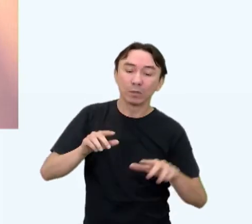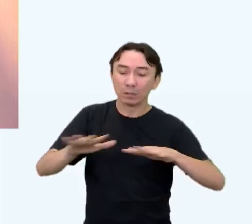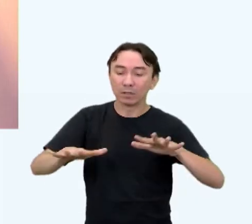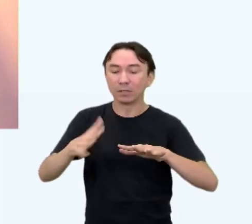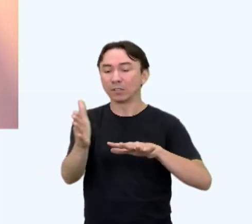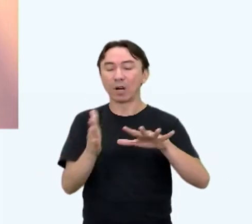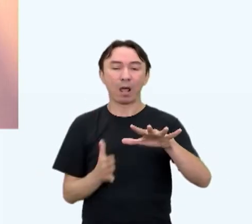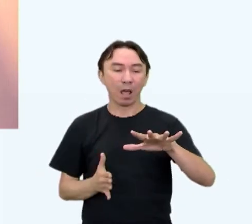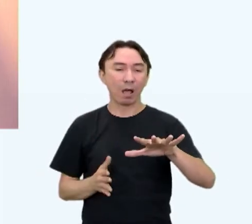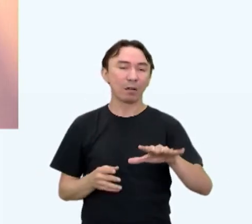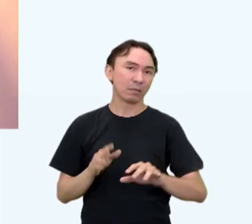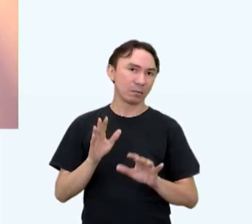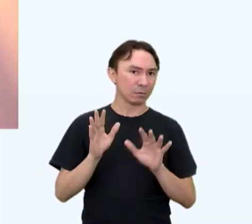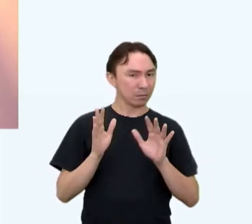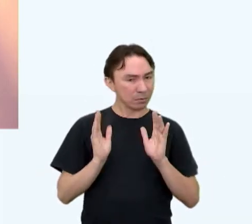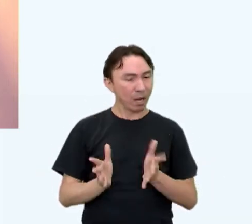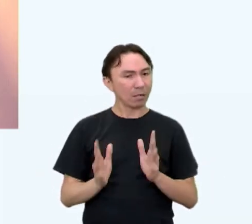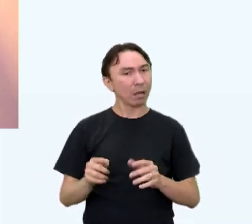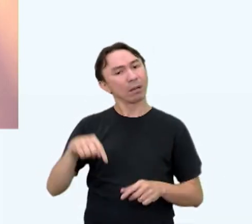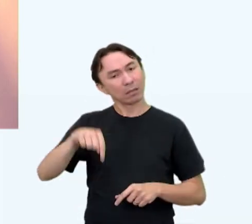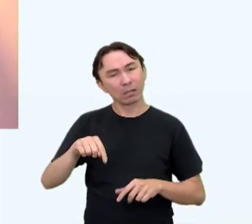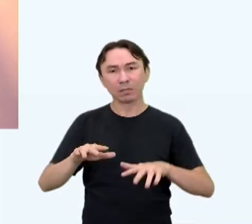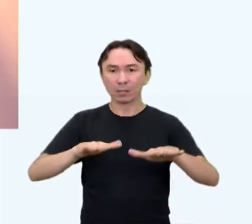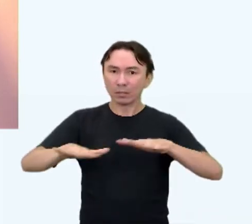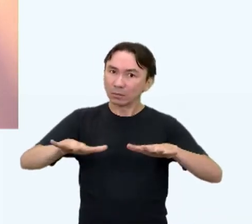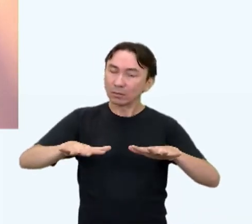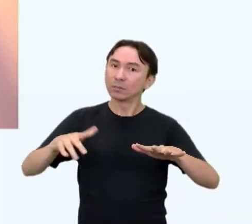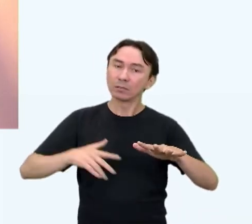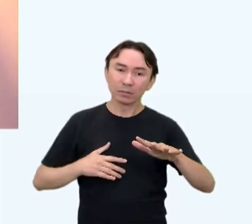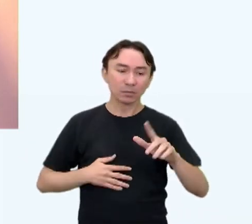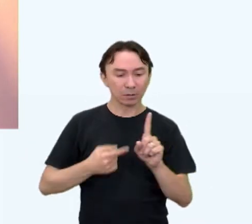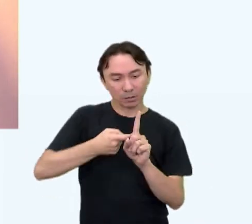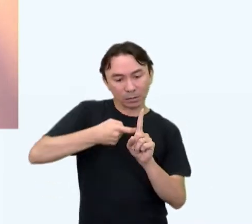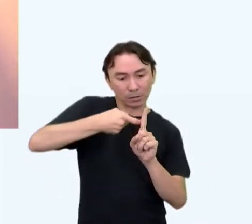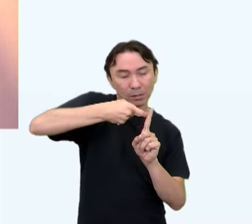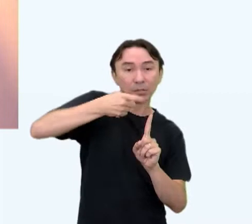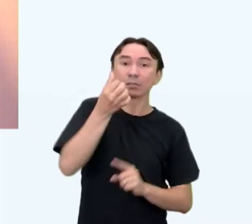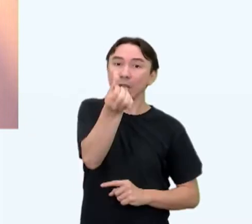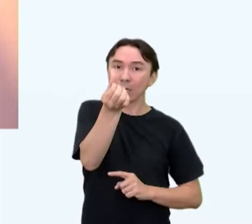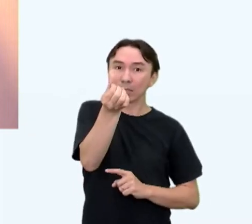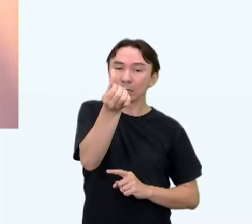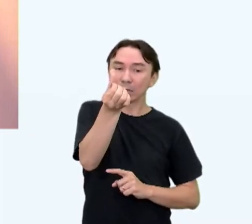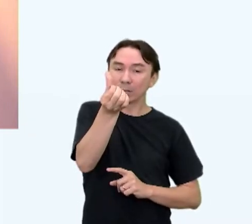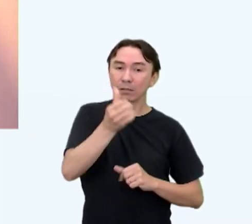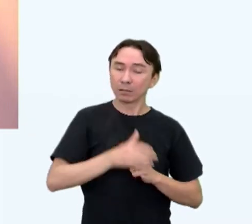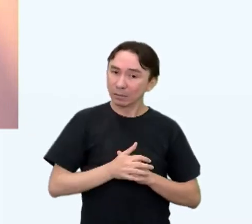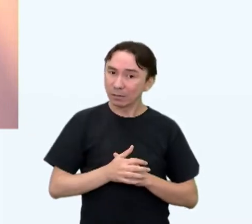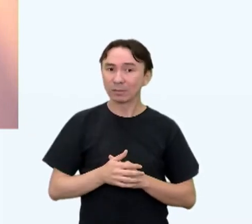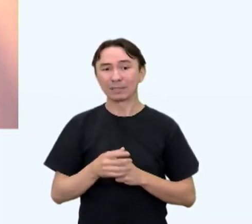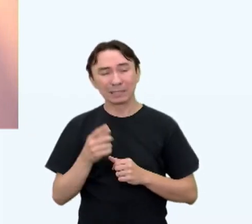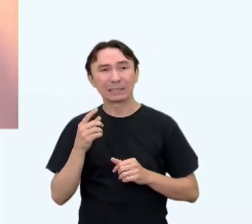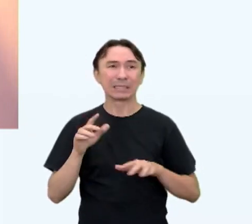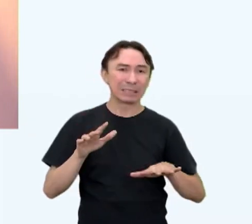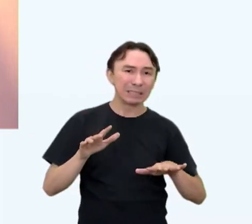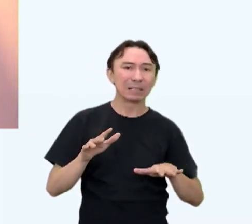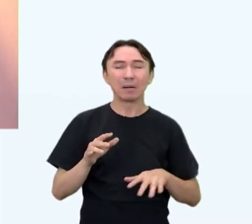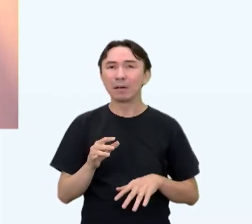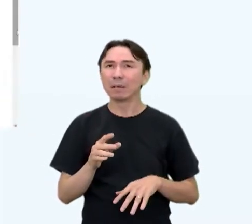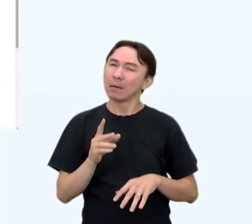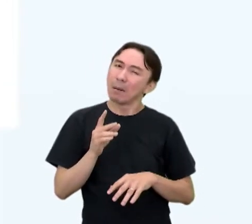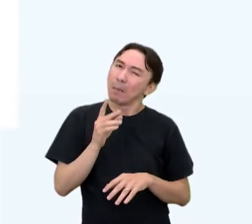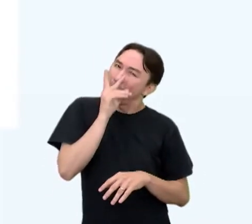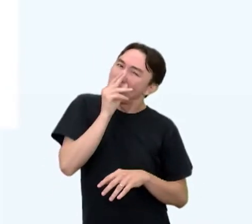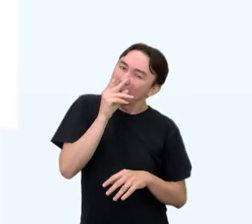exemplo, tremor aqui no país de magnitude 6. O tremor de magnitude 6 libera uma energia similar à de uma bomba